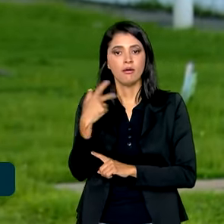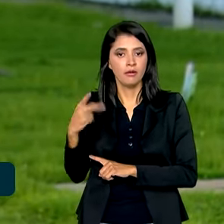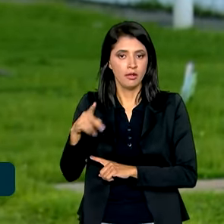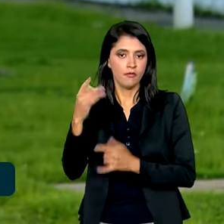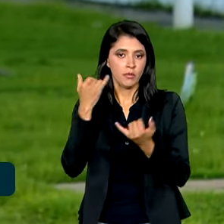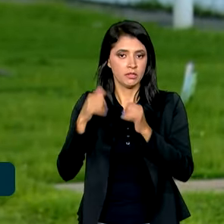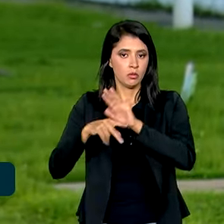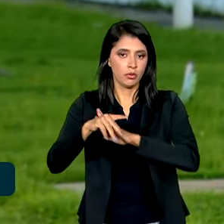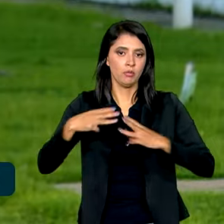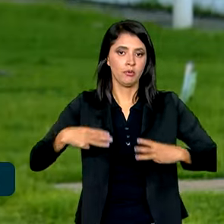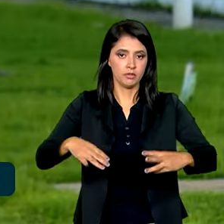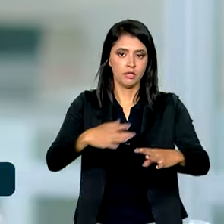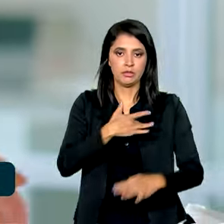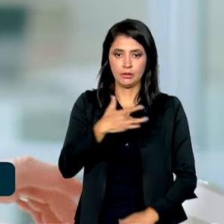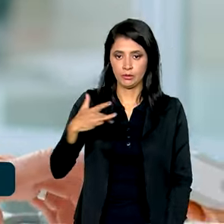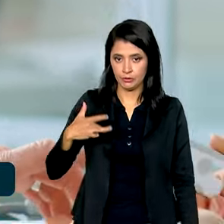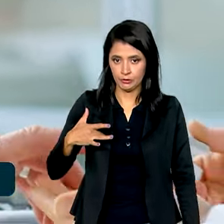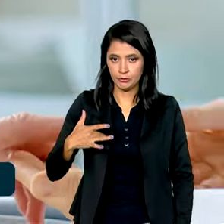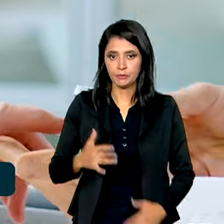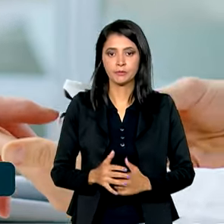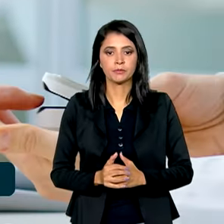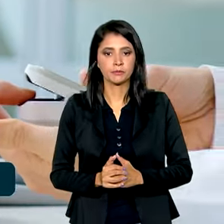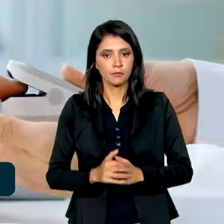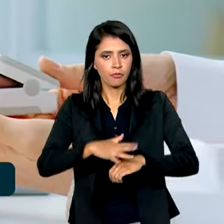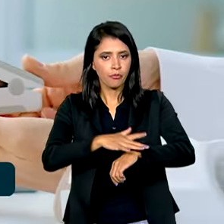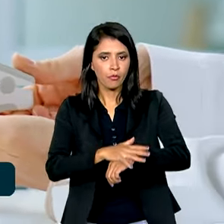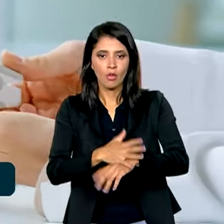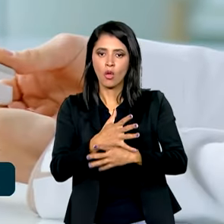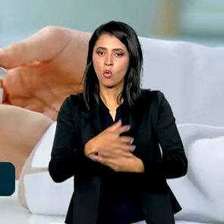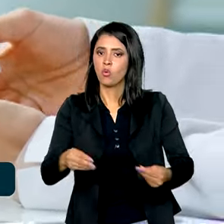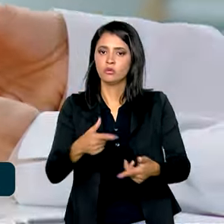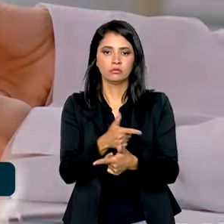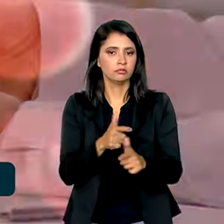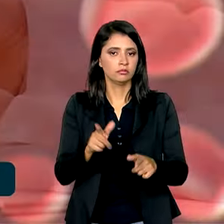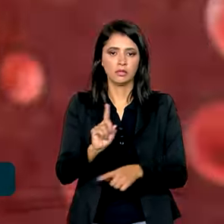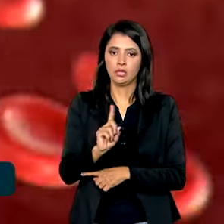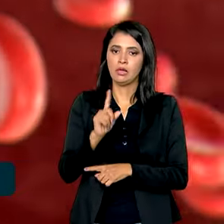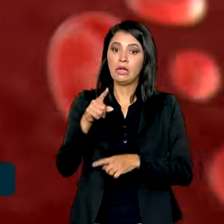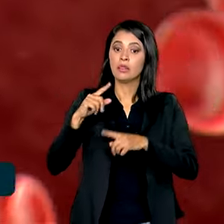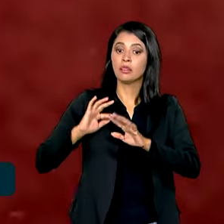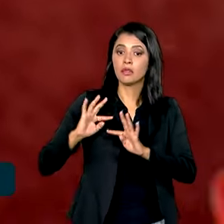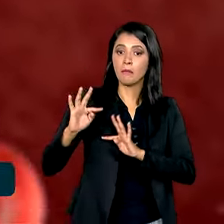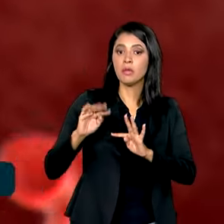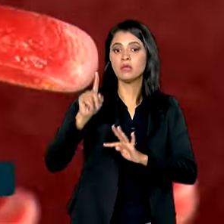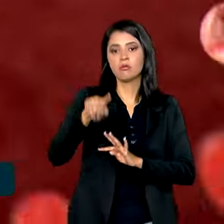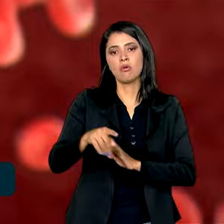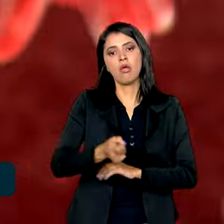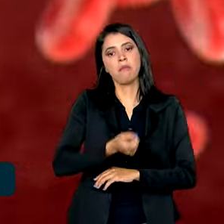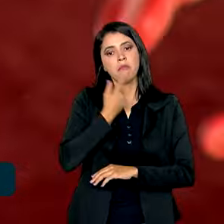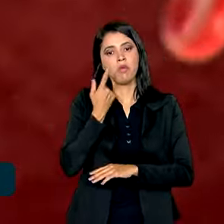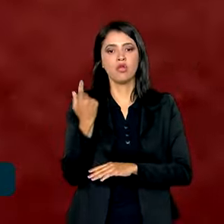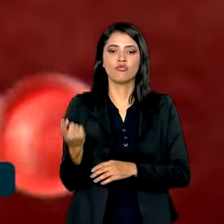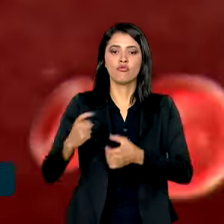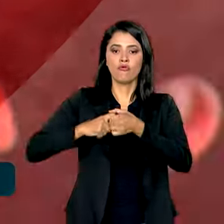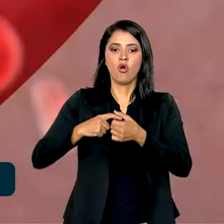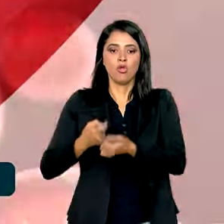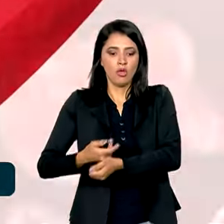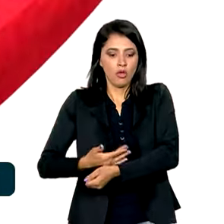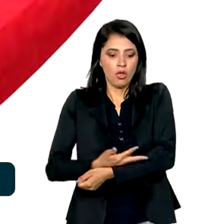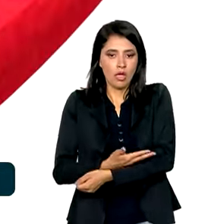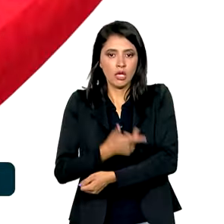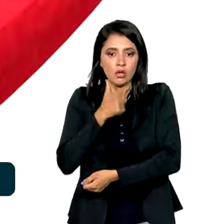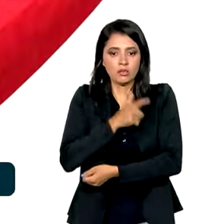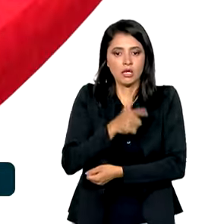do Ministério da Saúde. A doença não tem cura e o tratamento é um remédio que repõe a coagulação